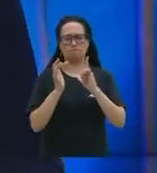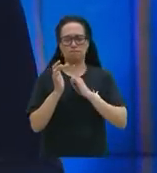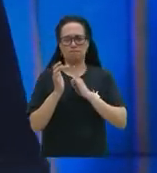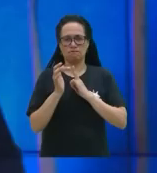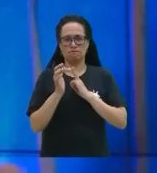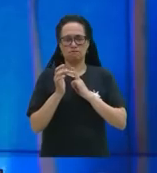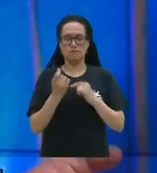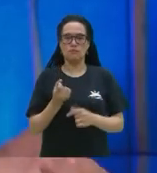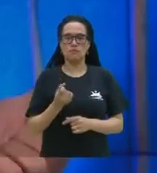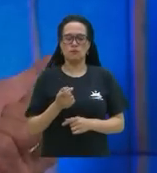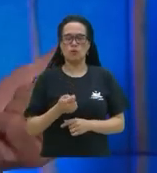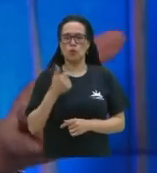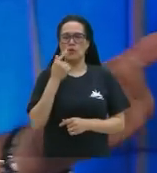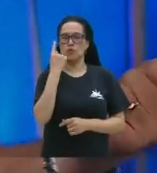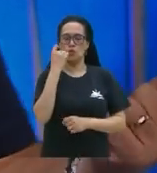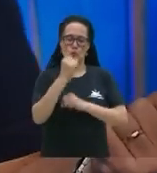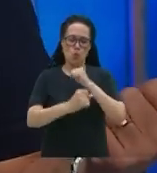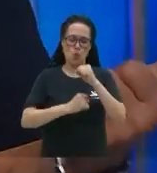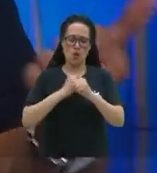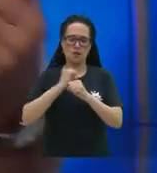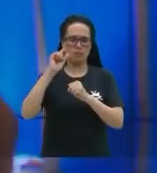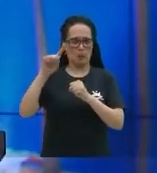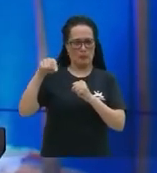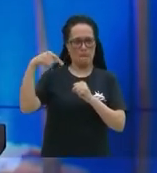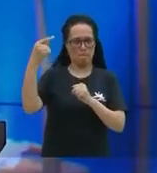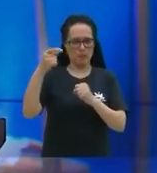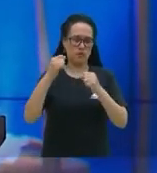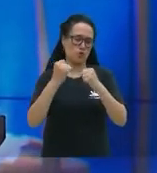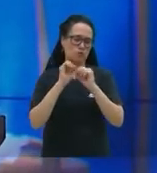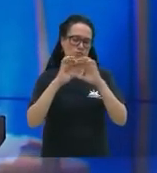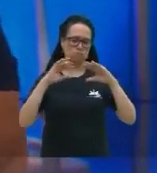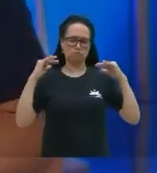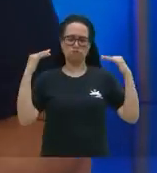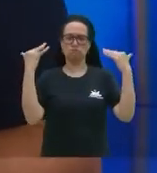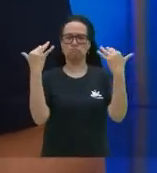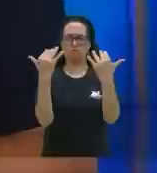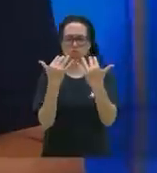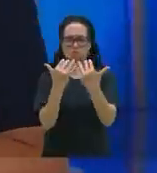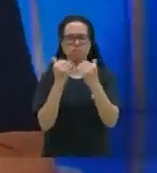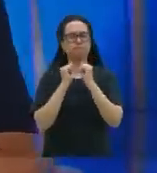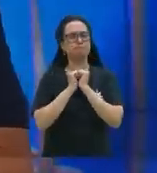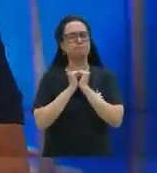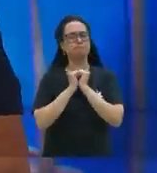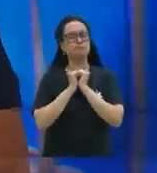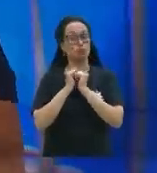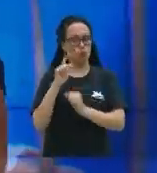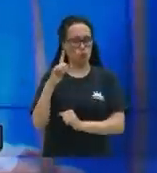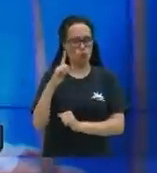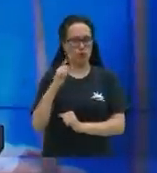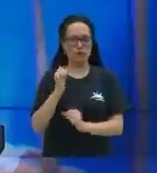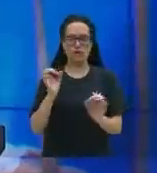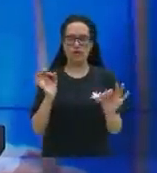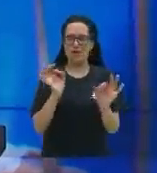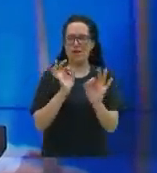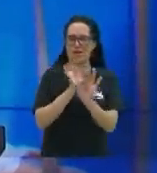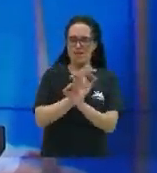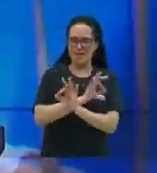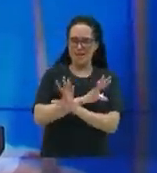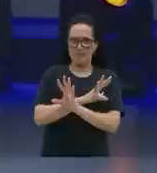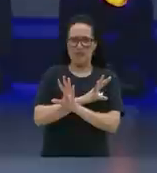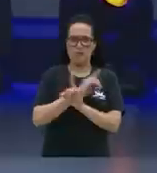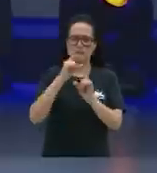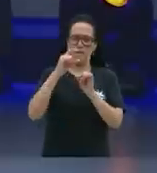Quase um ano depois, eu estava num ginásio em Goiânia, havia terminado de pregar a palavra, veio a dona